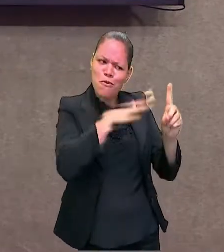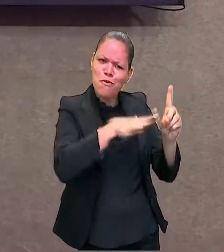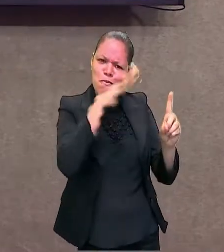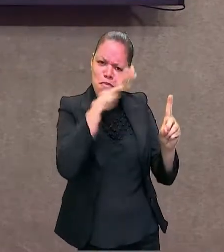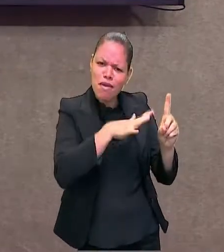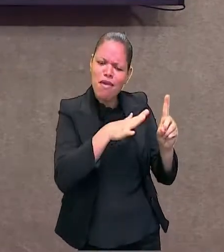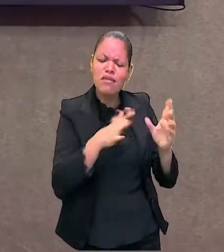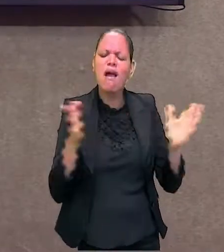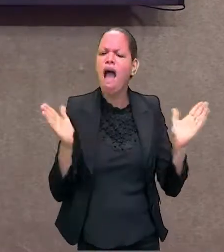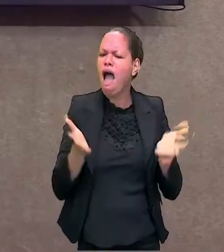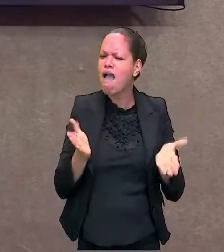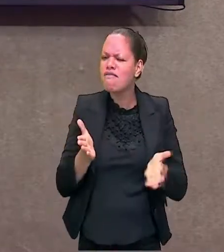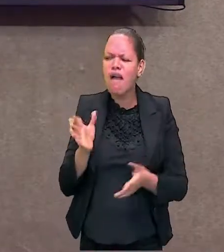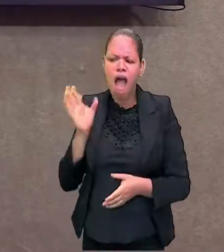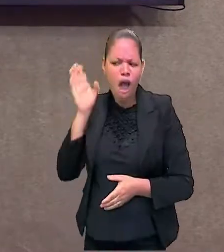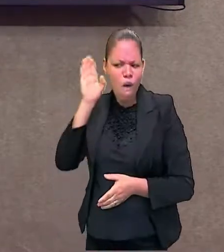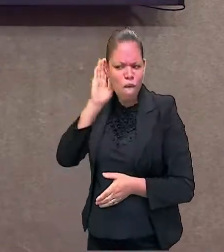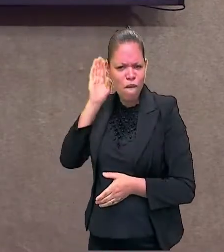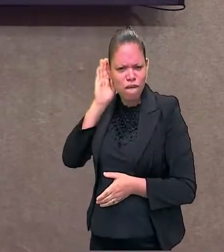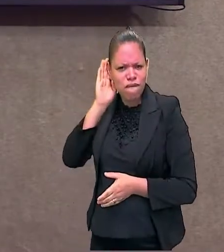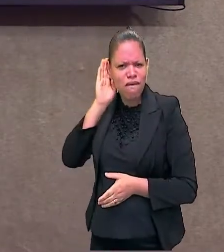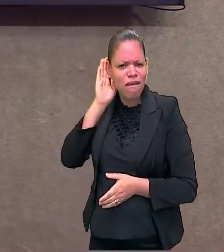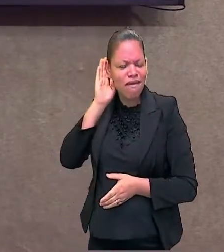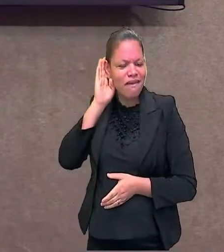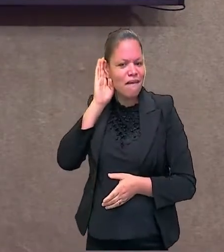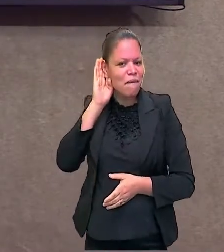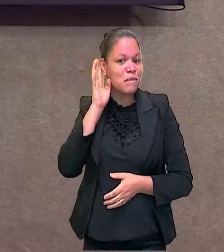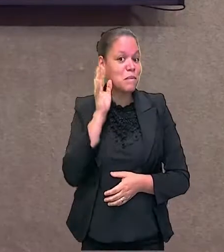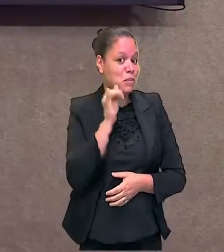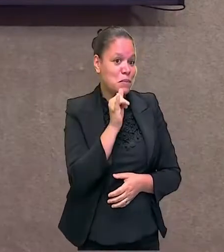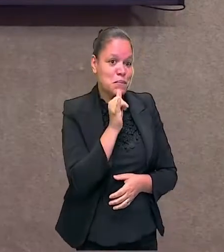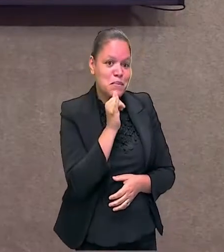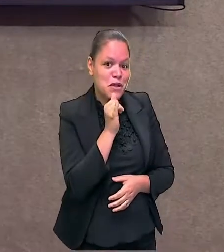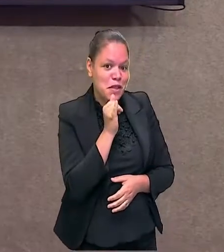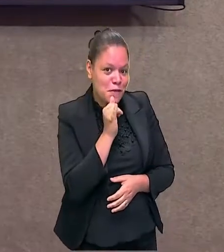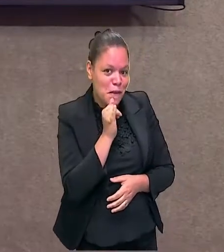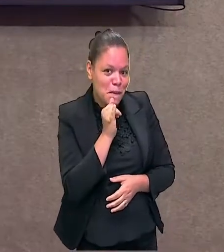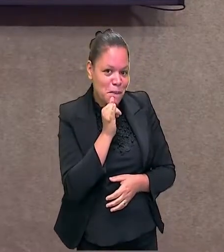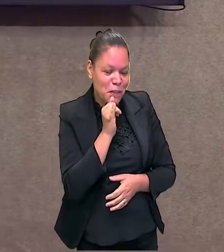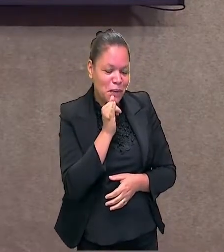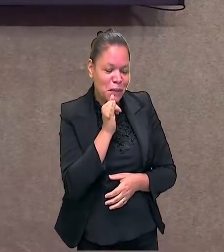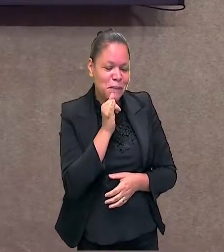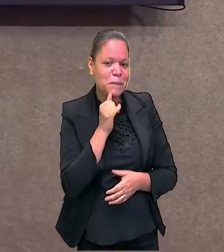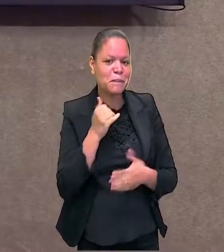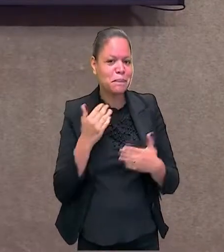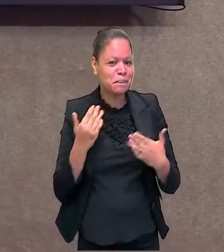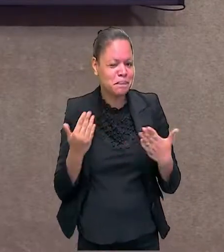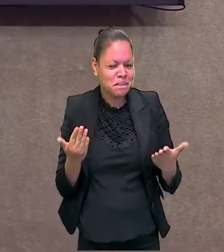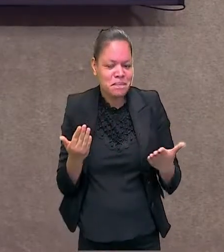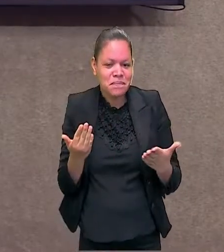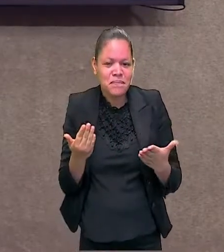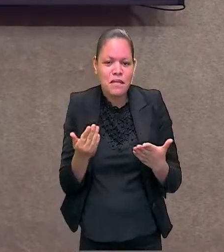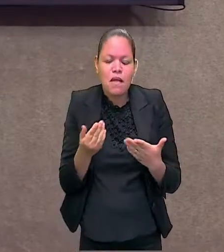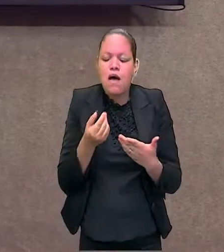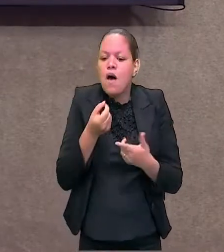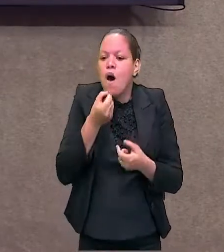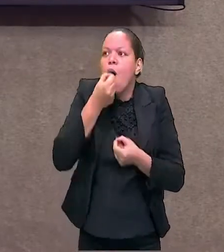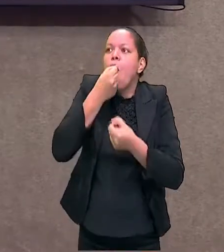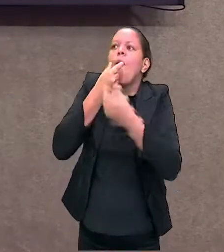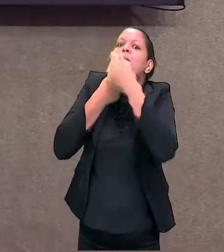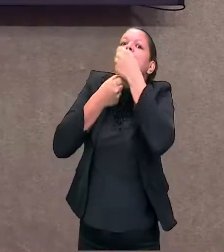um mito muito conhecido que circula em nosso meio? É o mito de